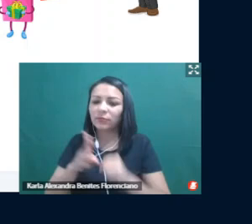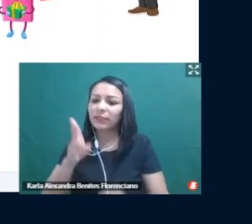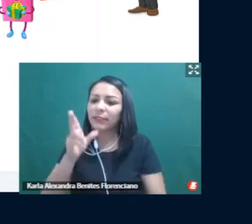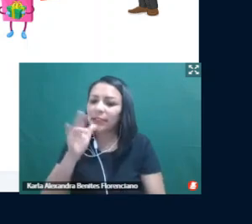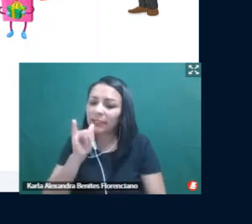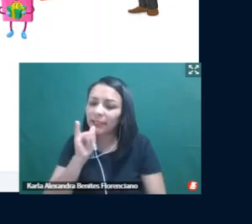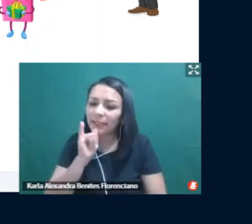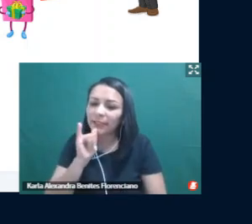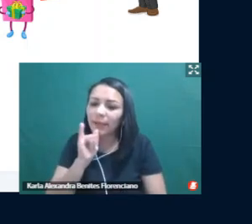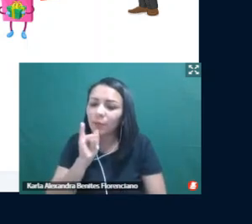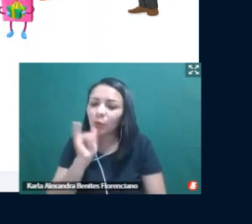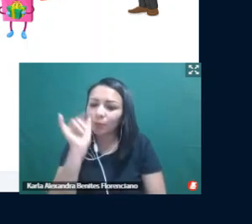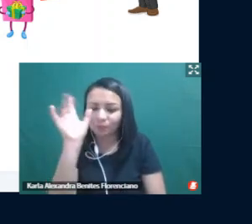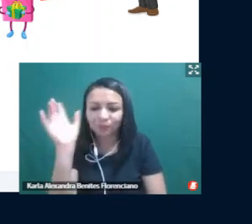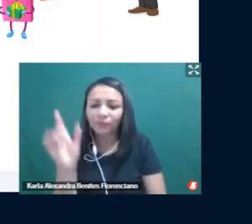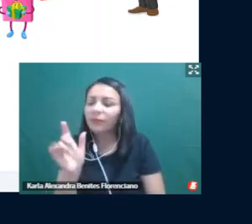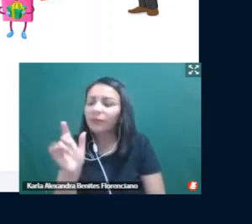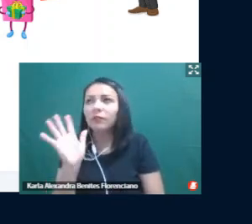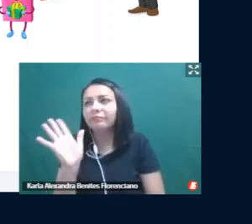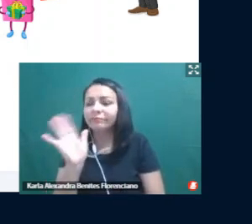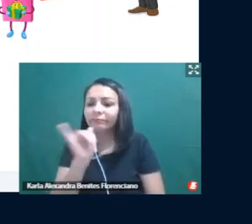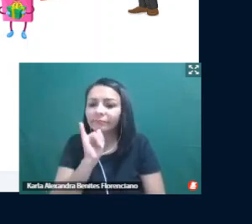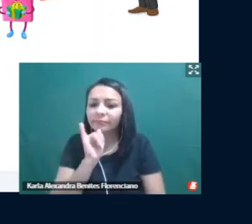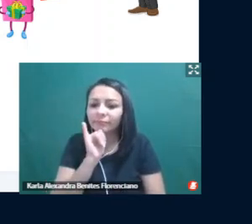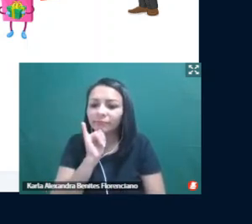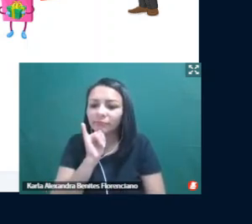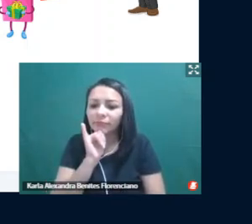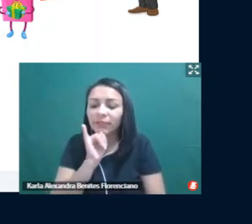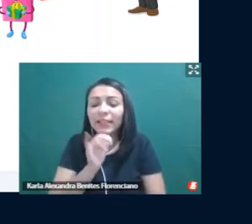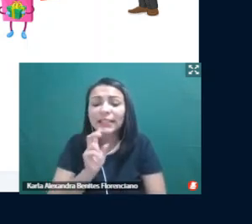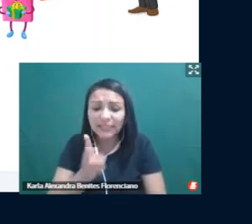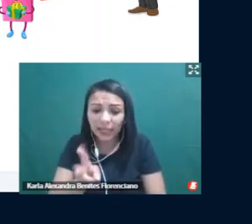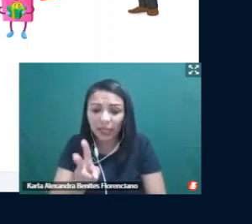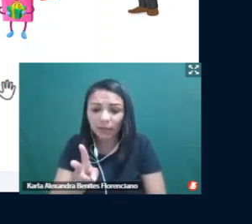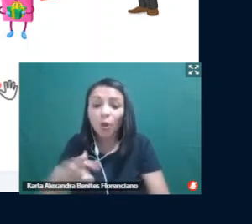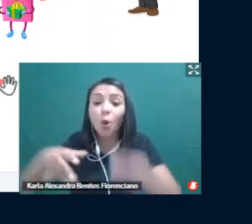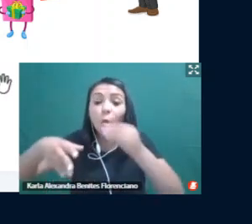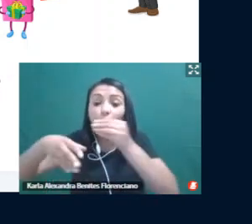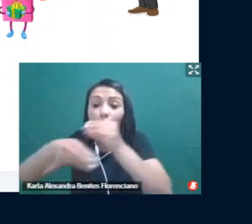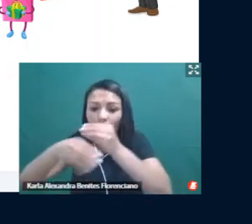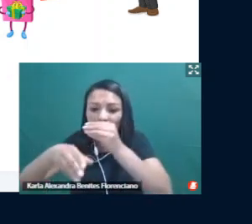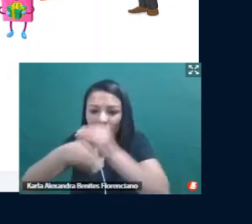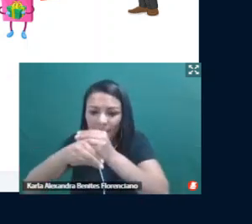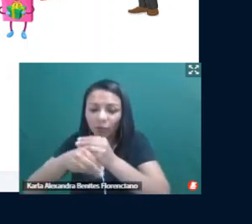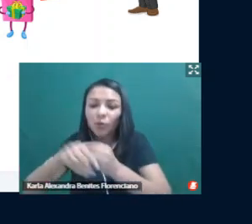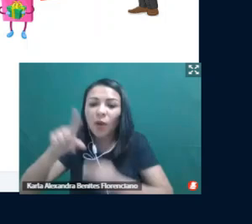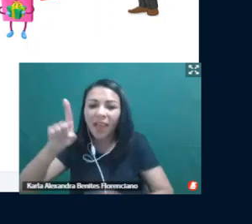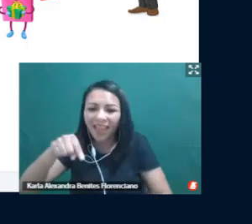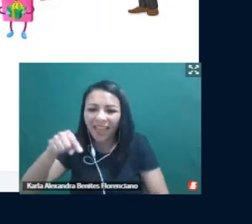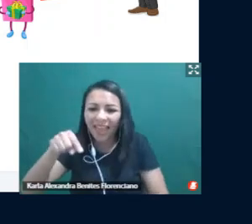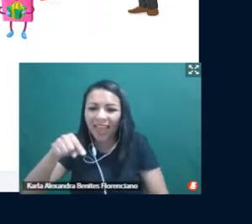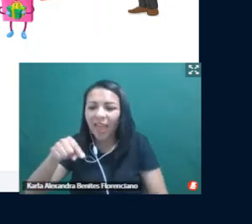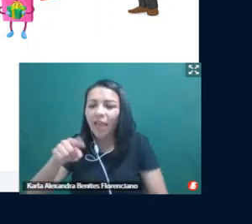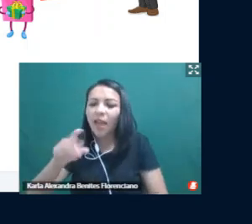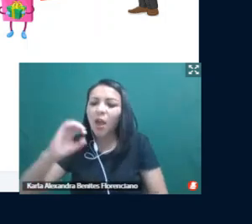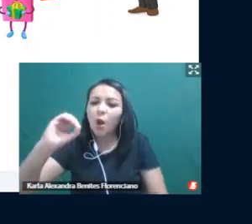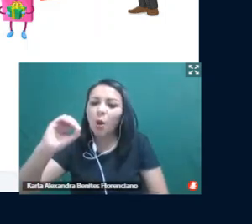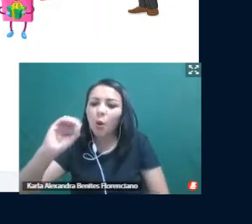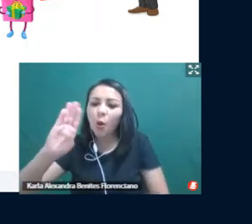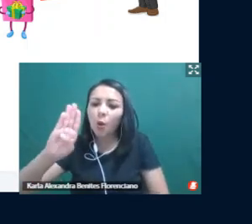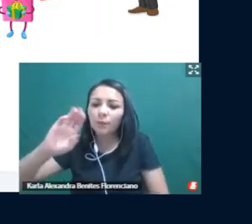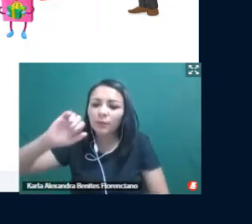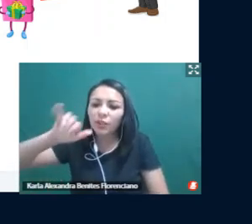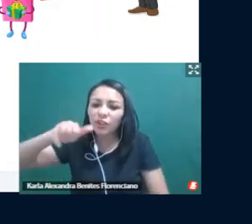tá? Então, geralmente os complementos verbais são objetos. Ou